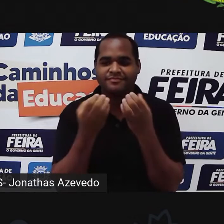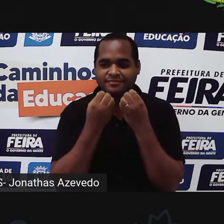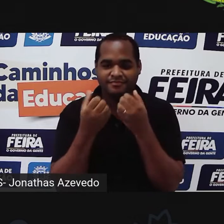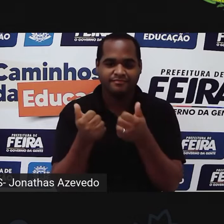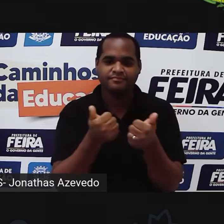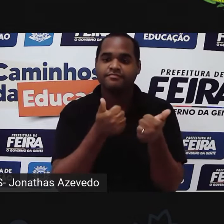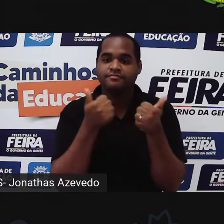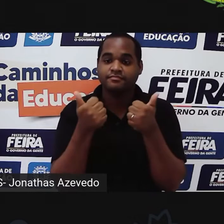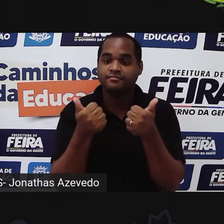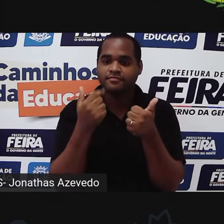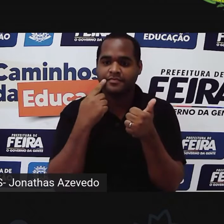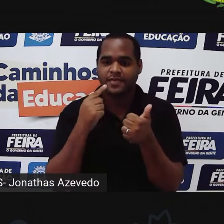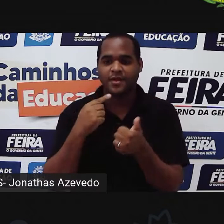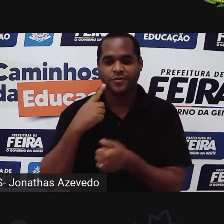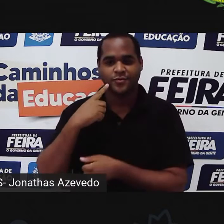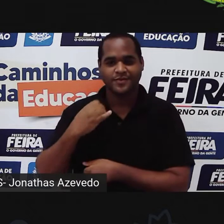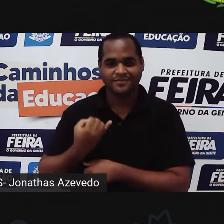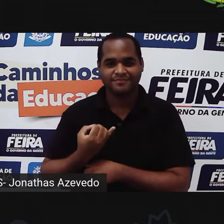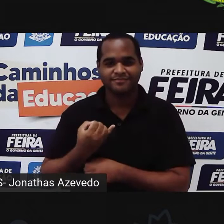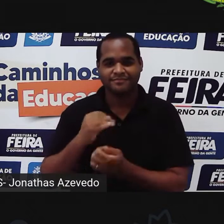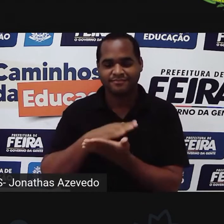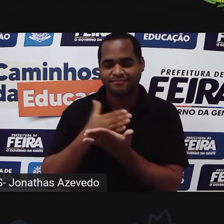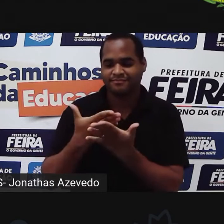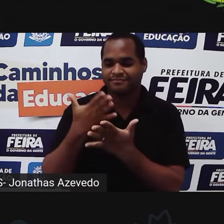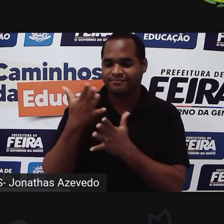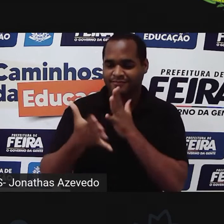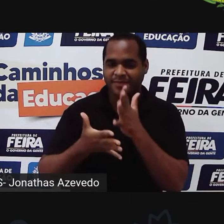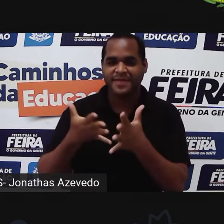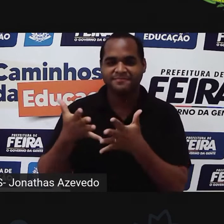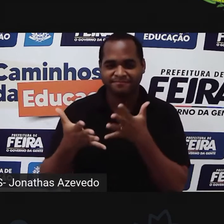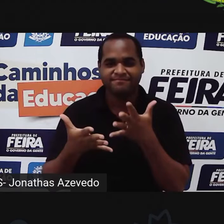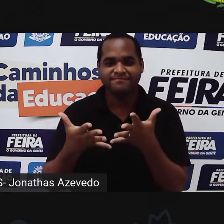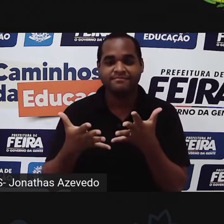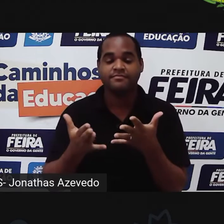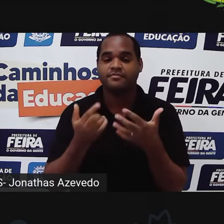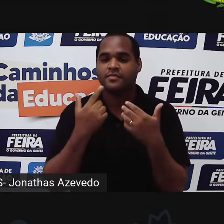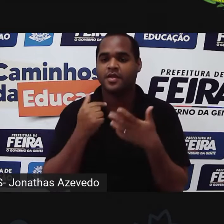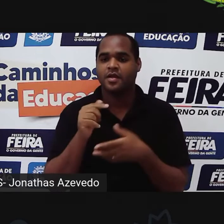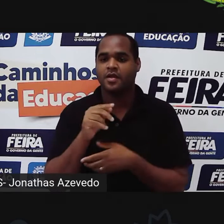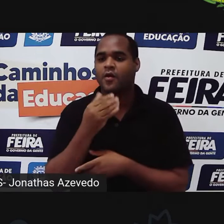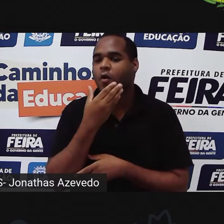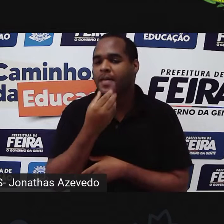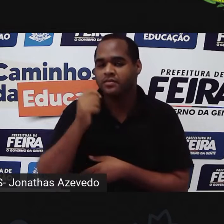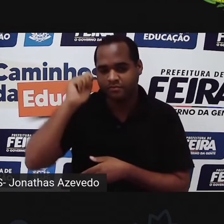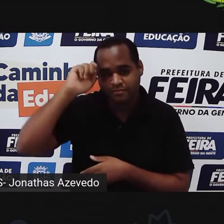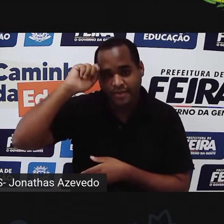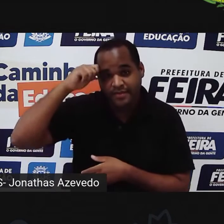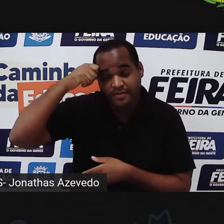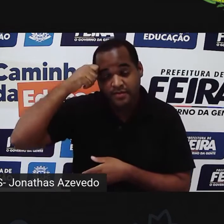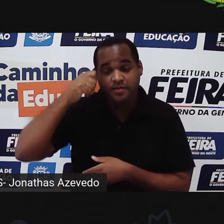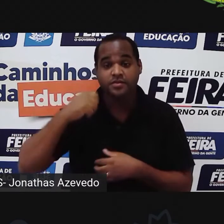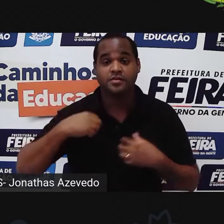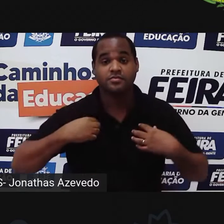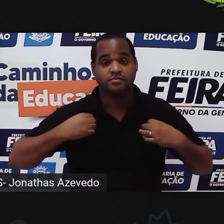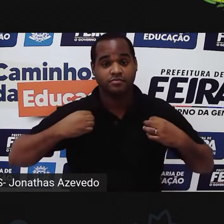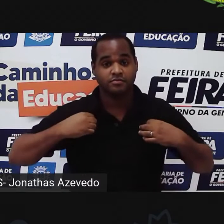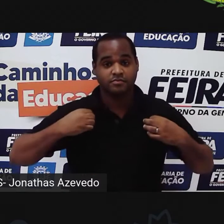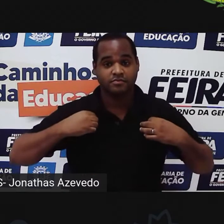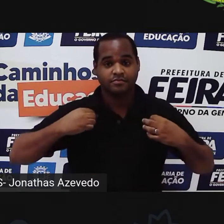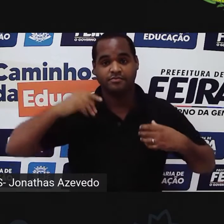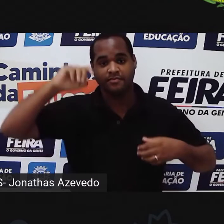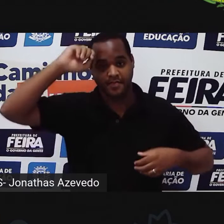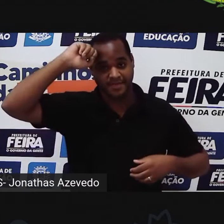estou aqui com o Jonatas, que é o nosso intérprete de Libras. Eu sou um homem negro, eu visto uma